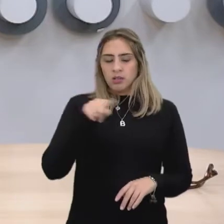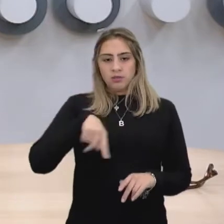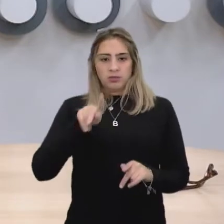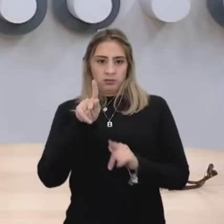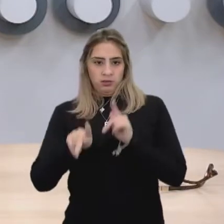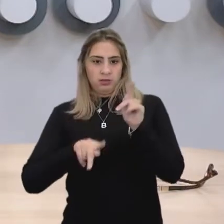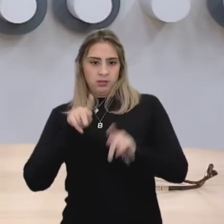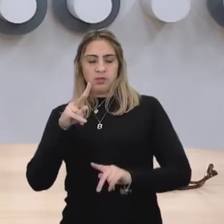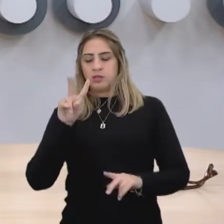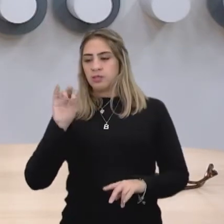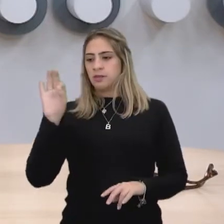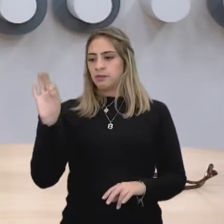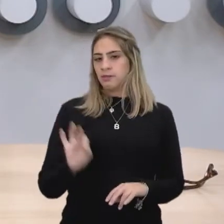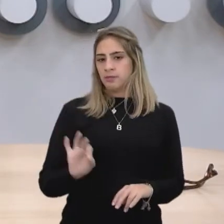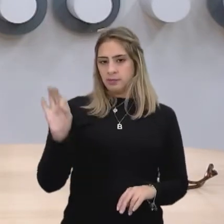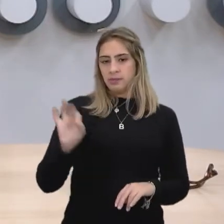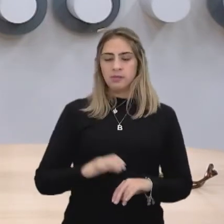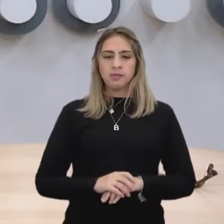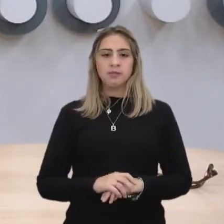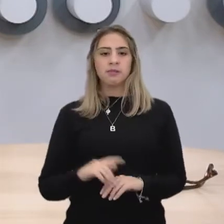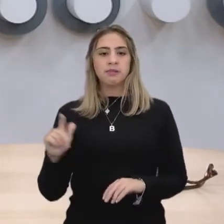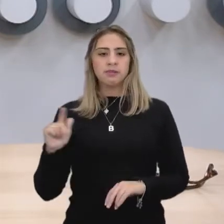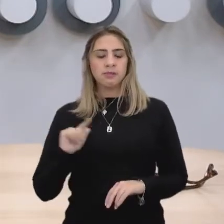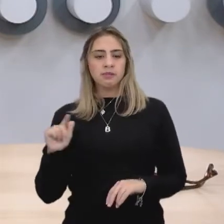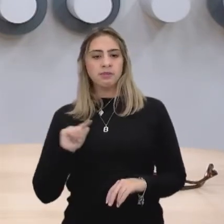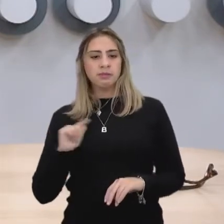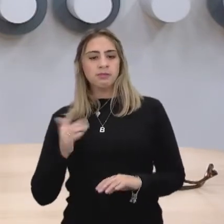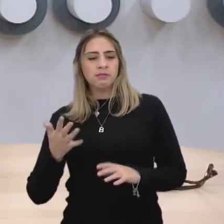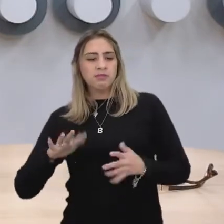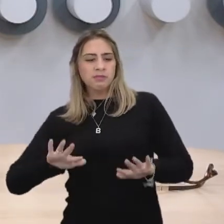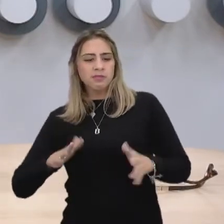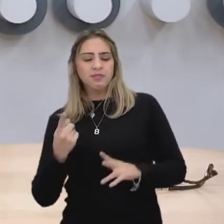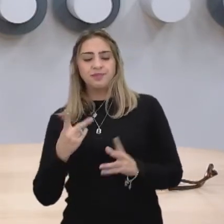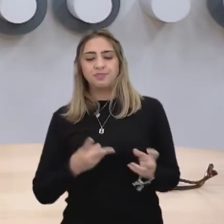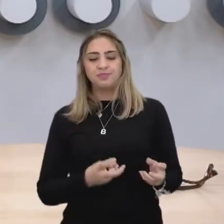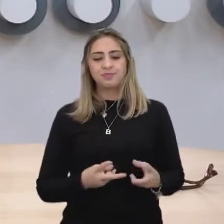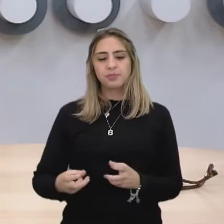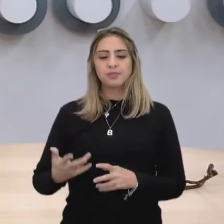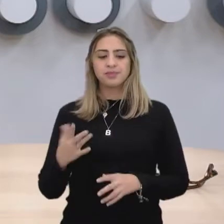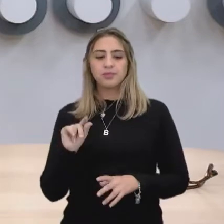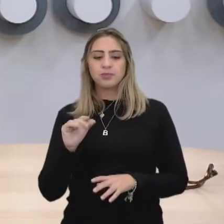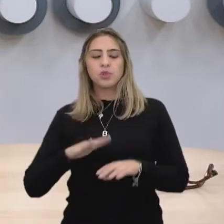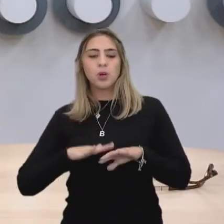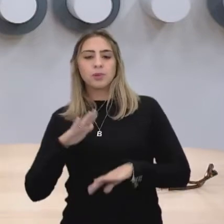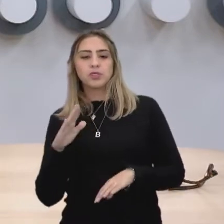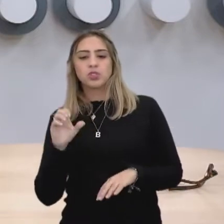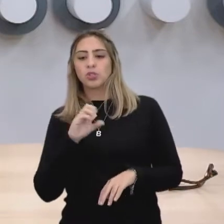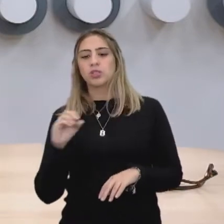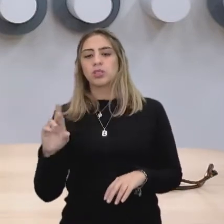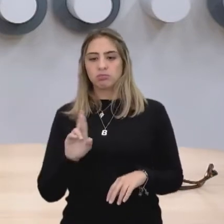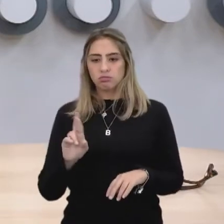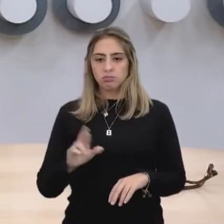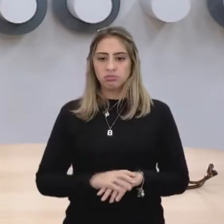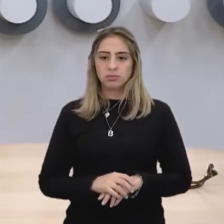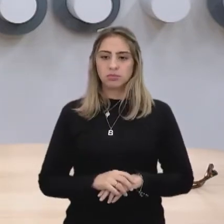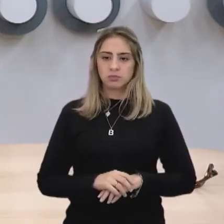população, 50% da população tem aí em torno aí de uma renda aí de um pouco mais de R$ 800. E aí cai naquela